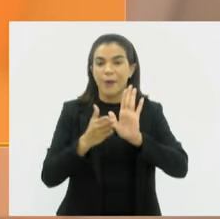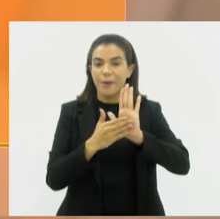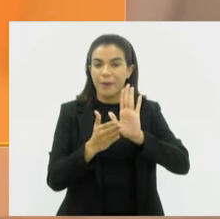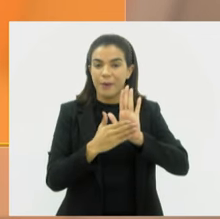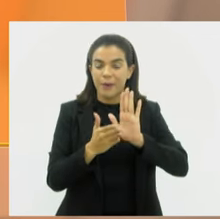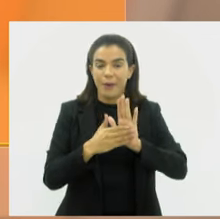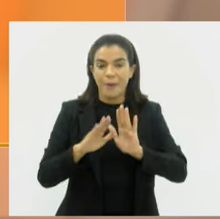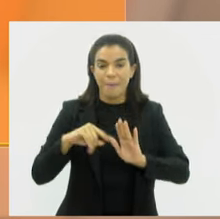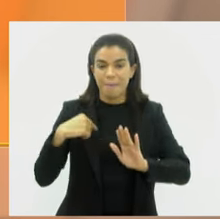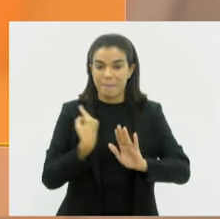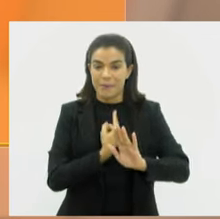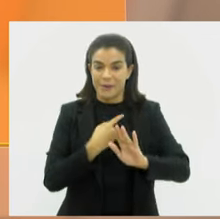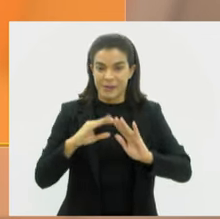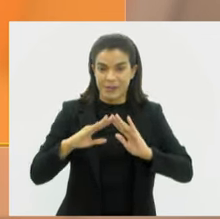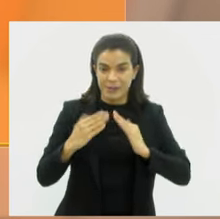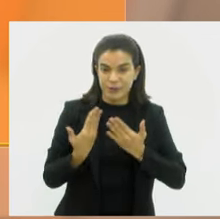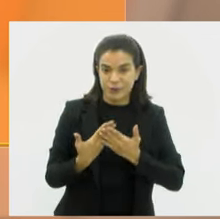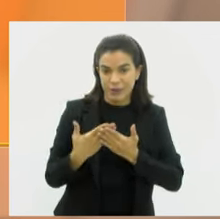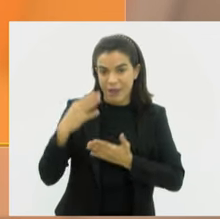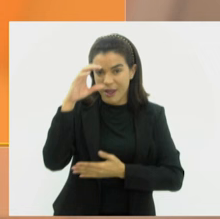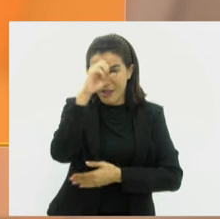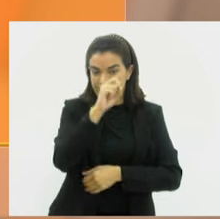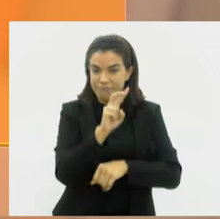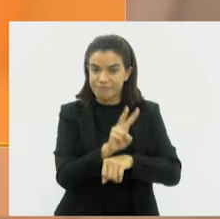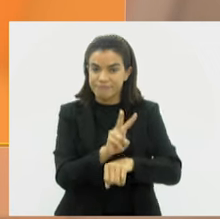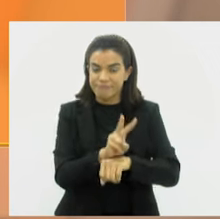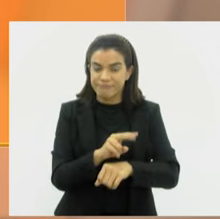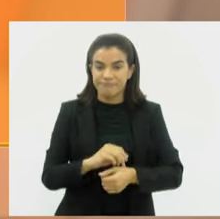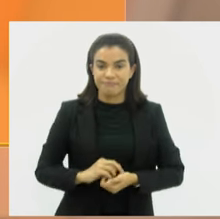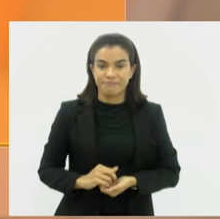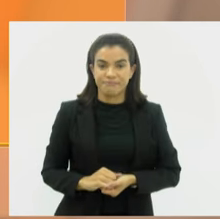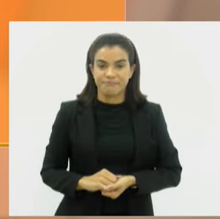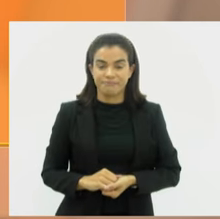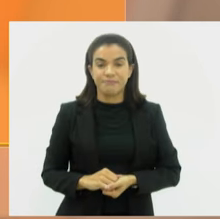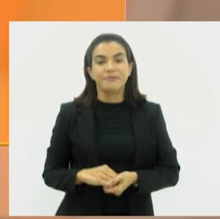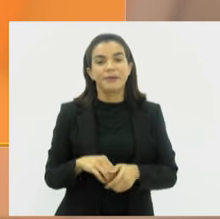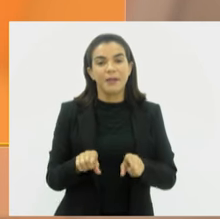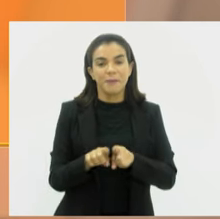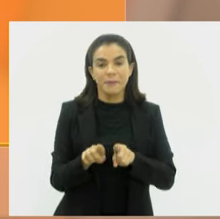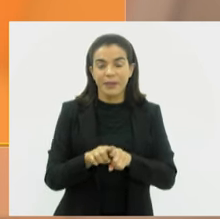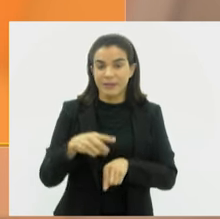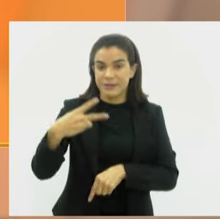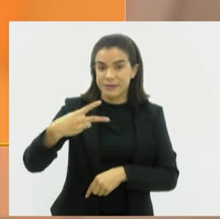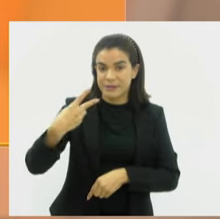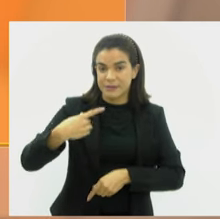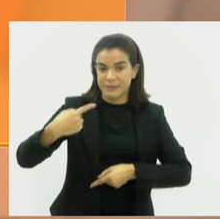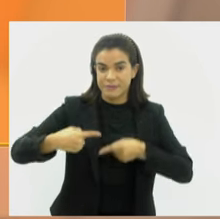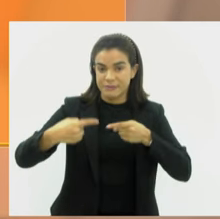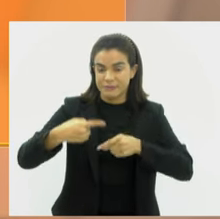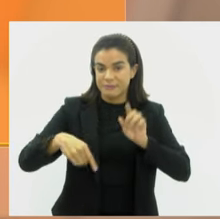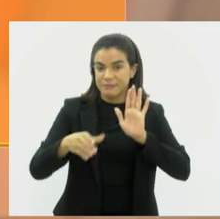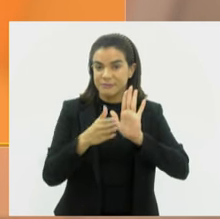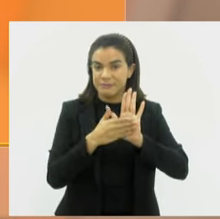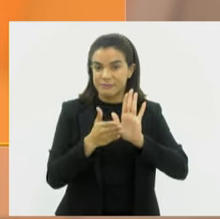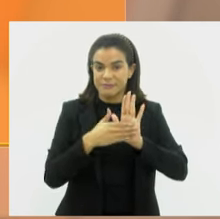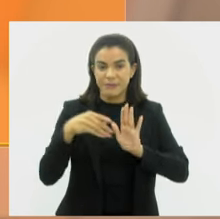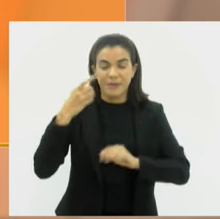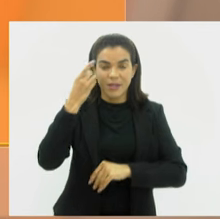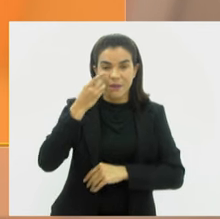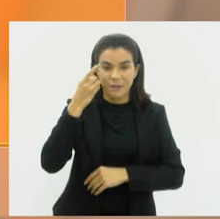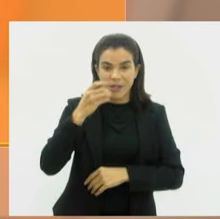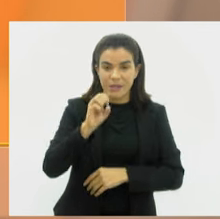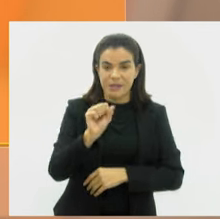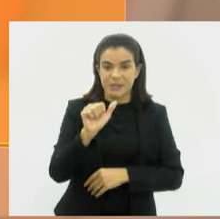Escola, Nossa Escola, Aprendendo a Preservar. Ainda em segunda discussão, proposta do deputado